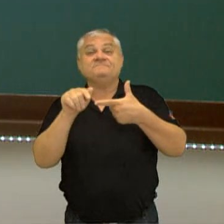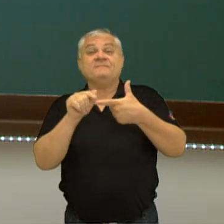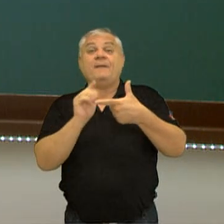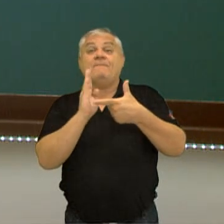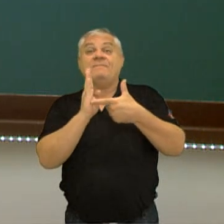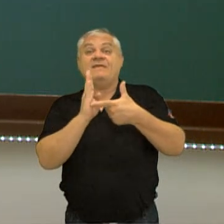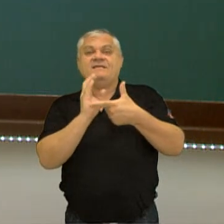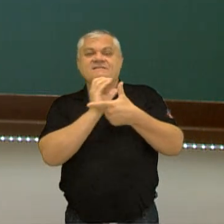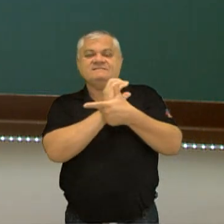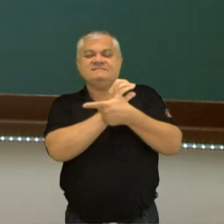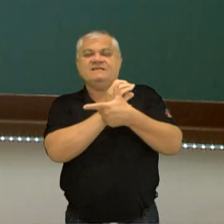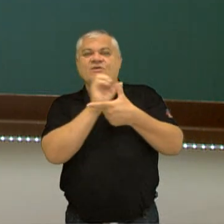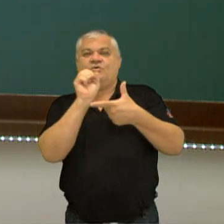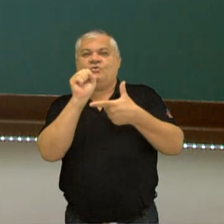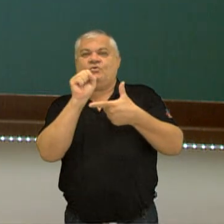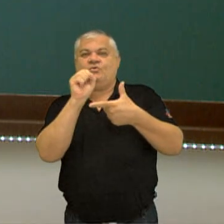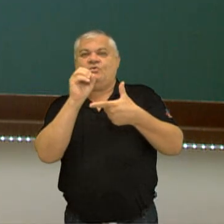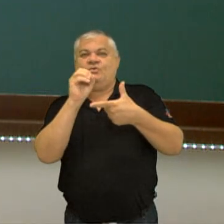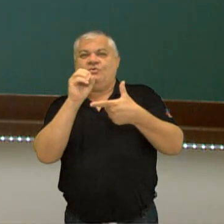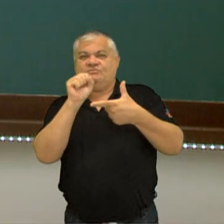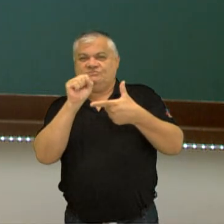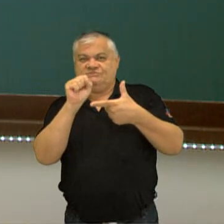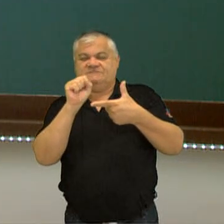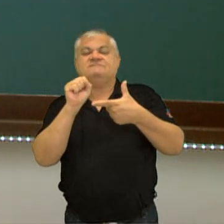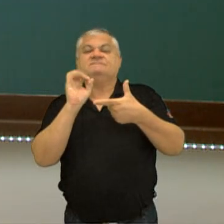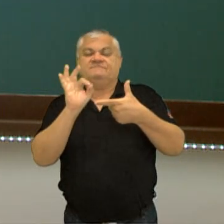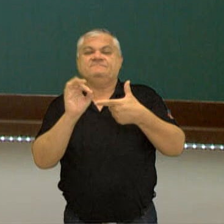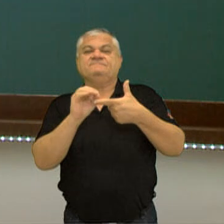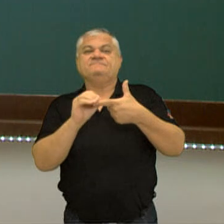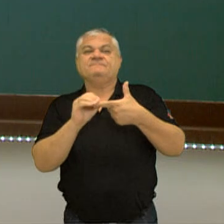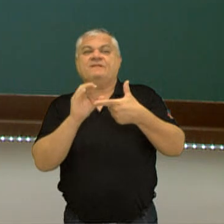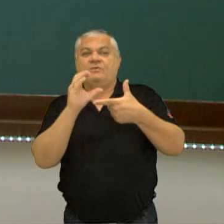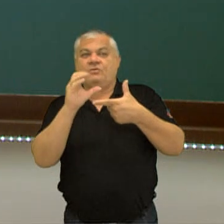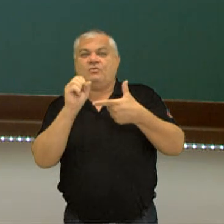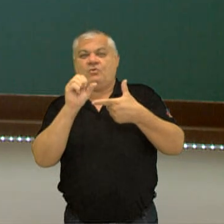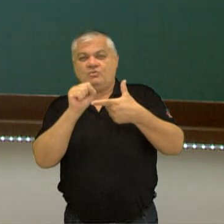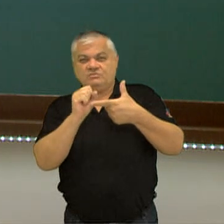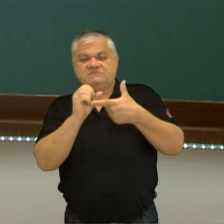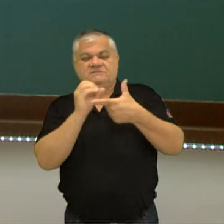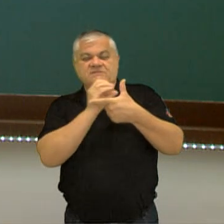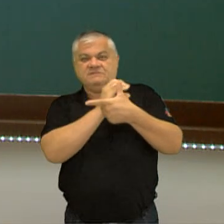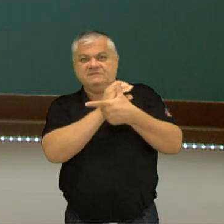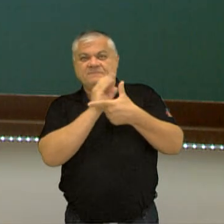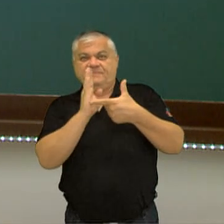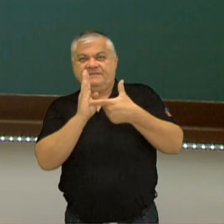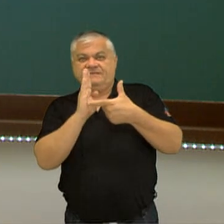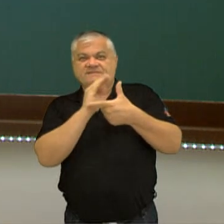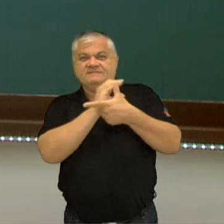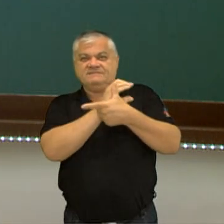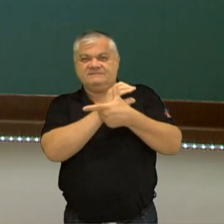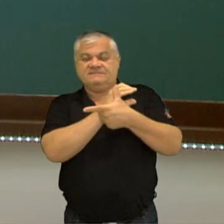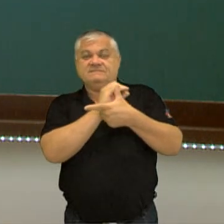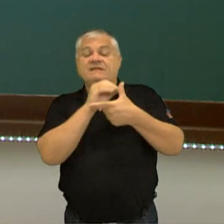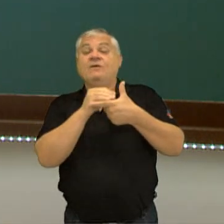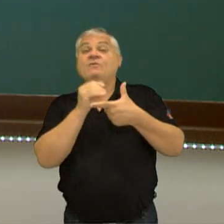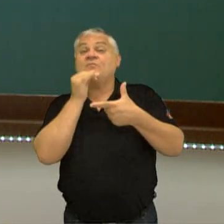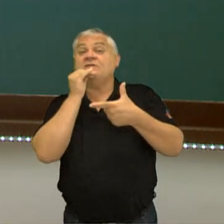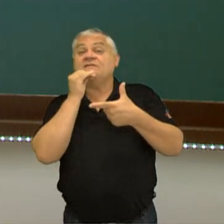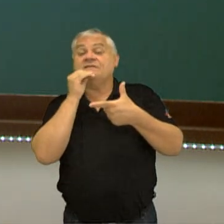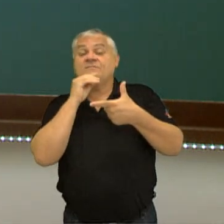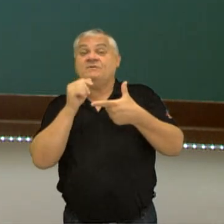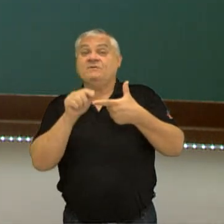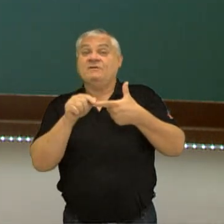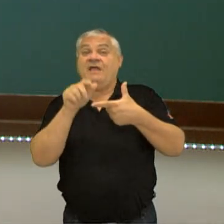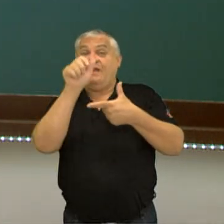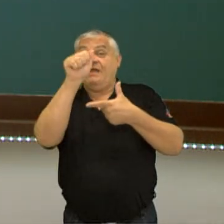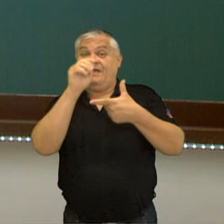BC é o cosseno desse ângulo alfa. Então tá aqui seno ao quadrado de alfa mais cosseno ao quadrado de alfa é